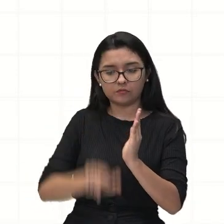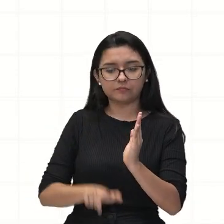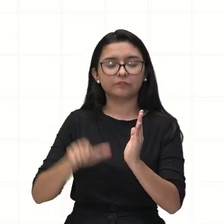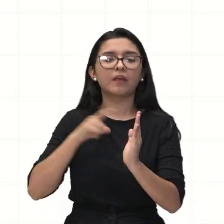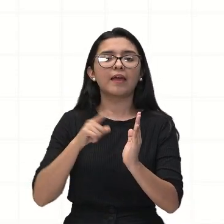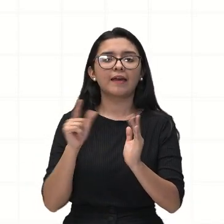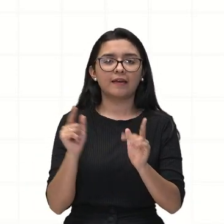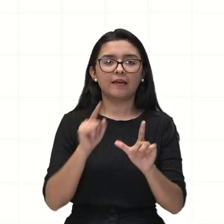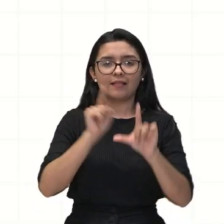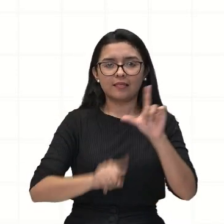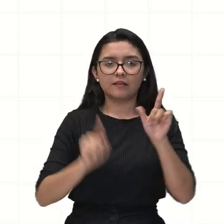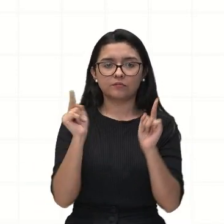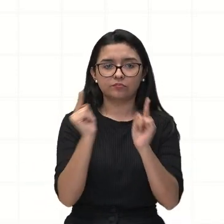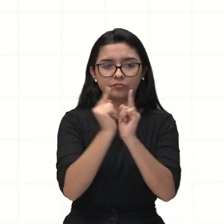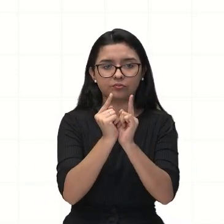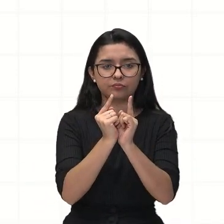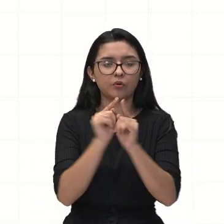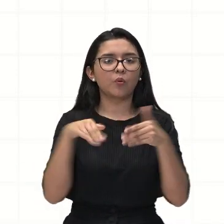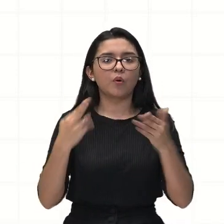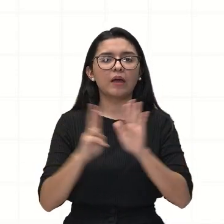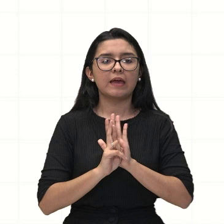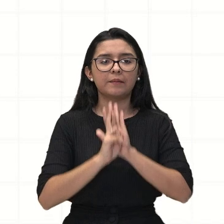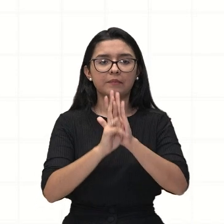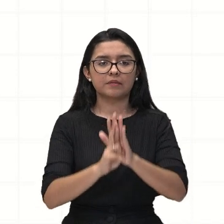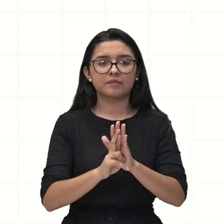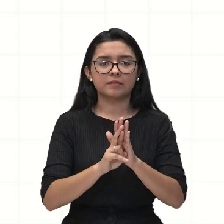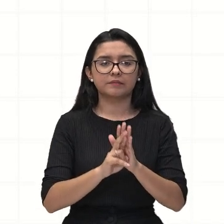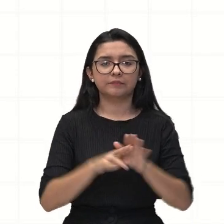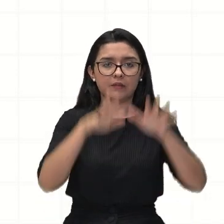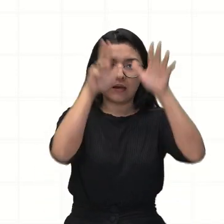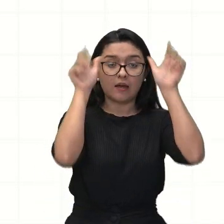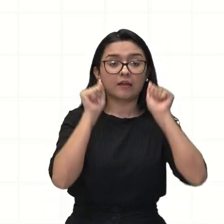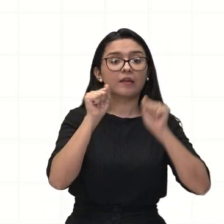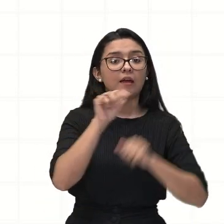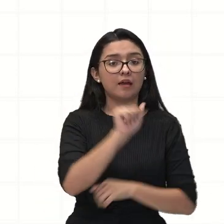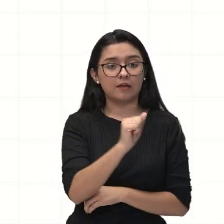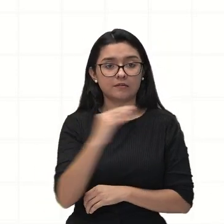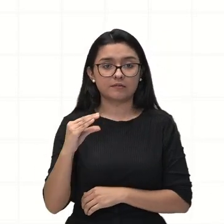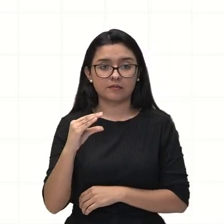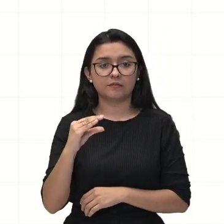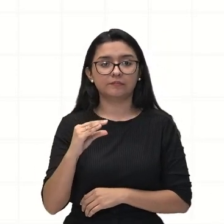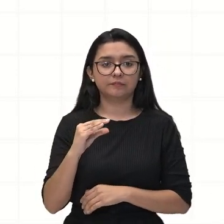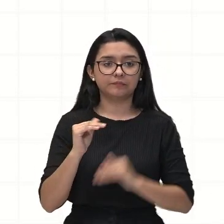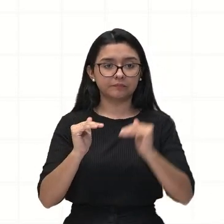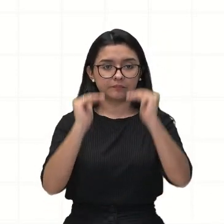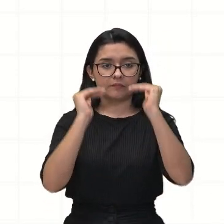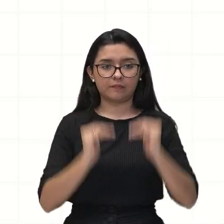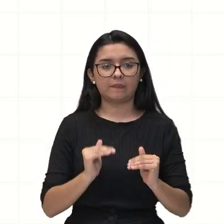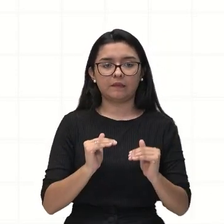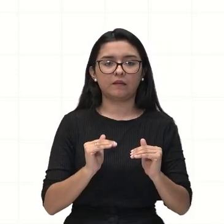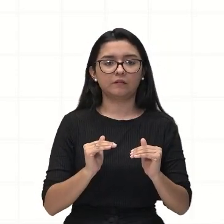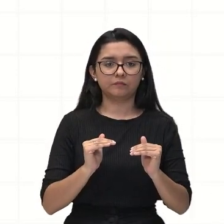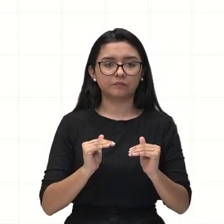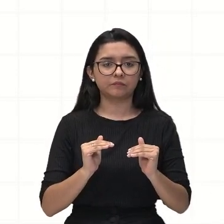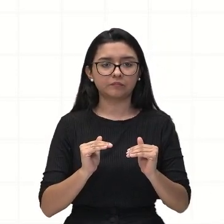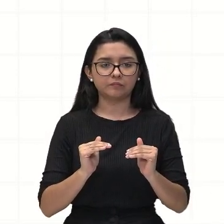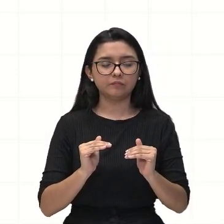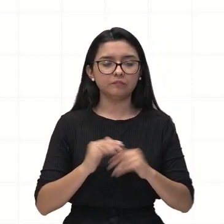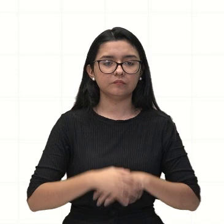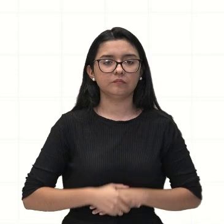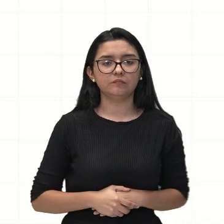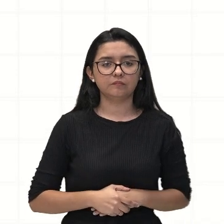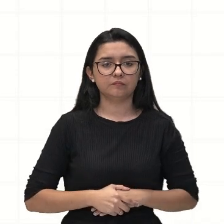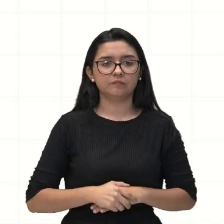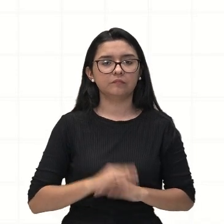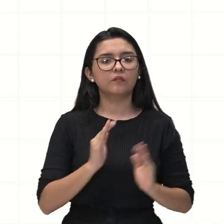respectivas siglas. Qual é a sigla que representa o estado do Acre? AC. E, em seguida, a sua